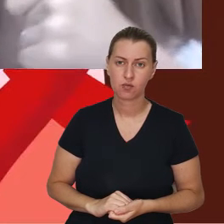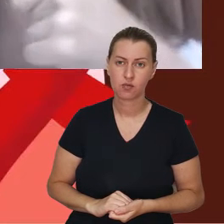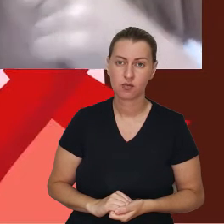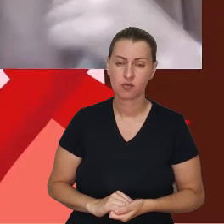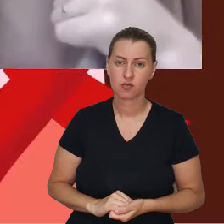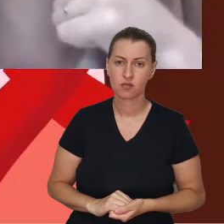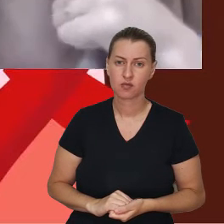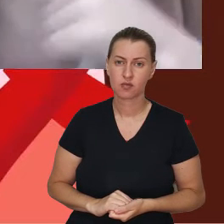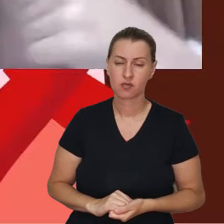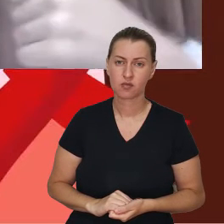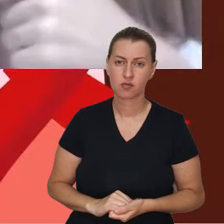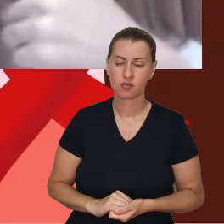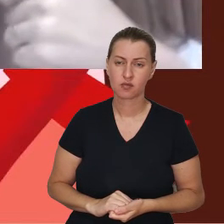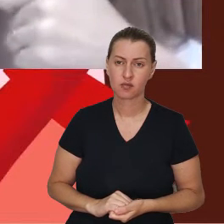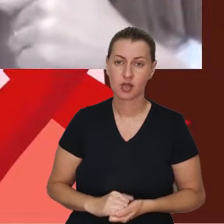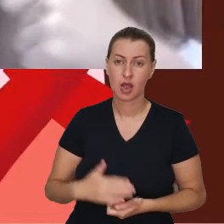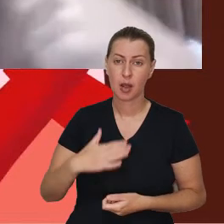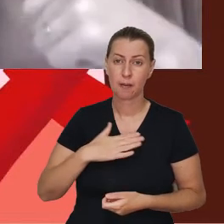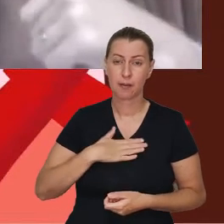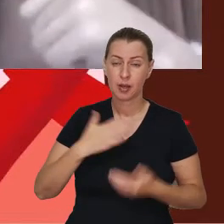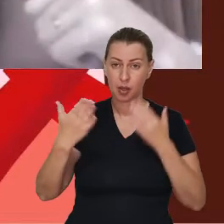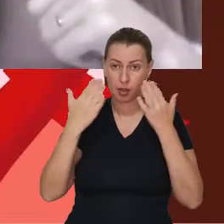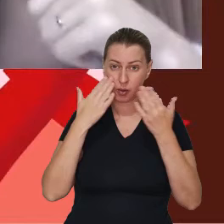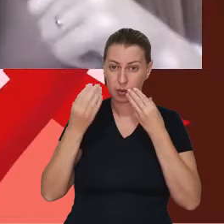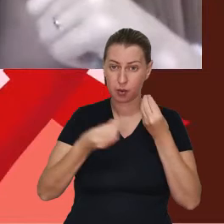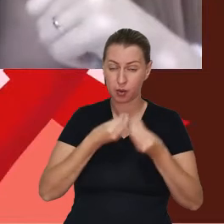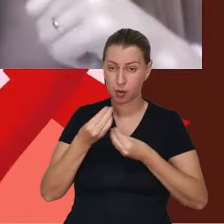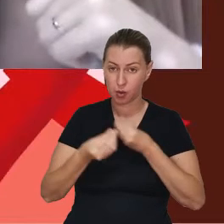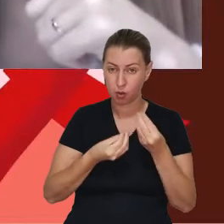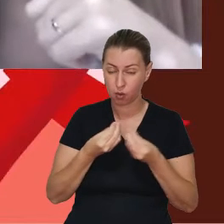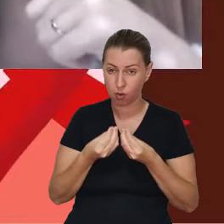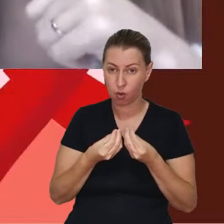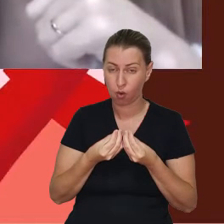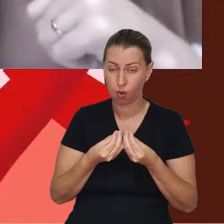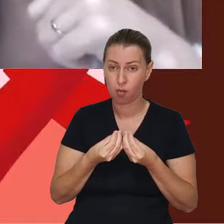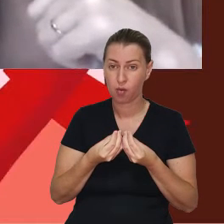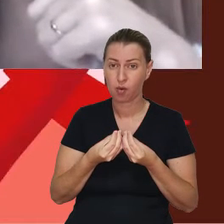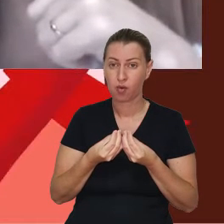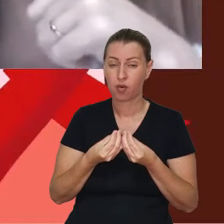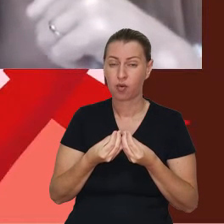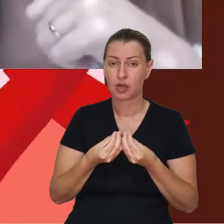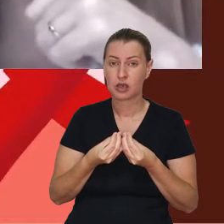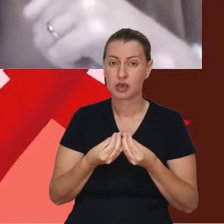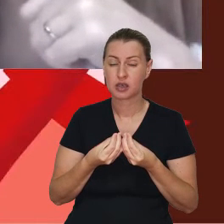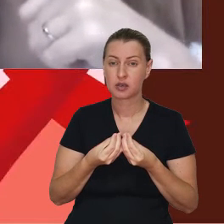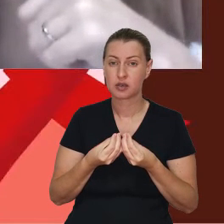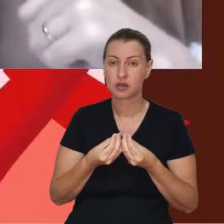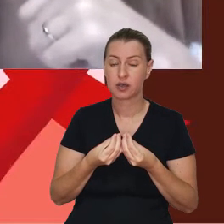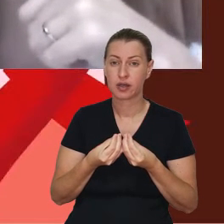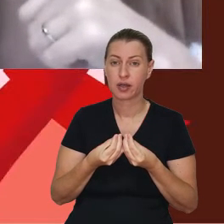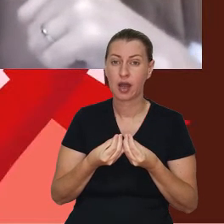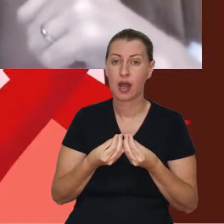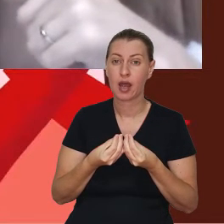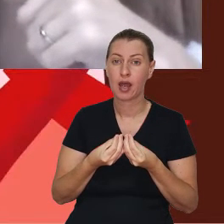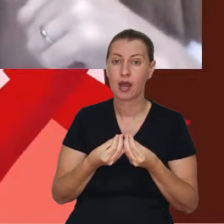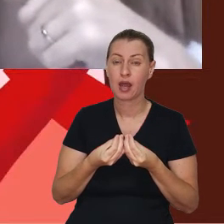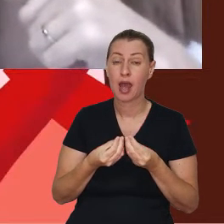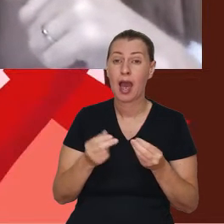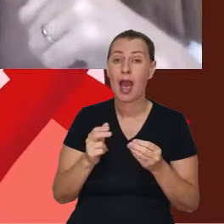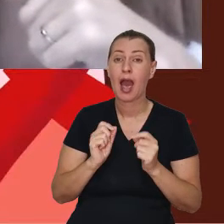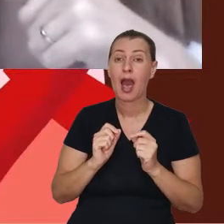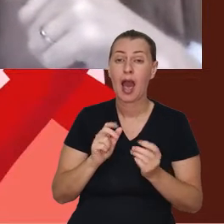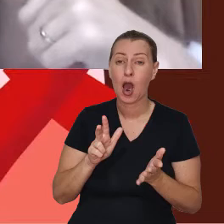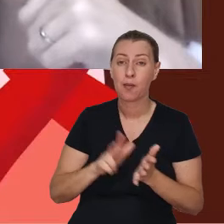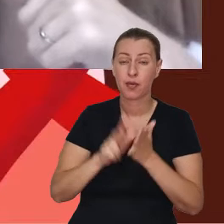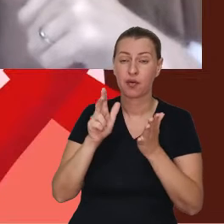desculpem ter atrasado a live, tá, mas minha dúvida é sobre a aprovação da... Aí vai para outro lado. A aprovação da pílula única